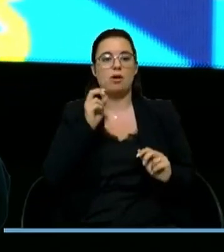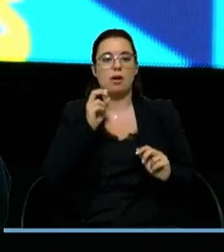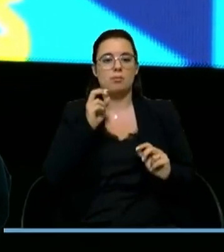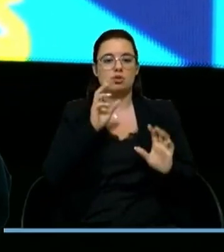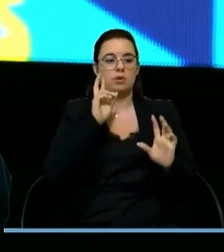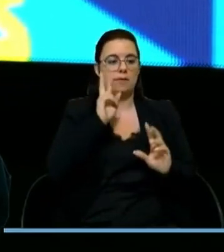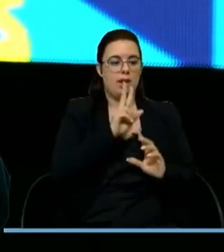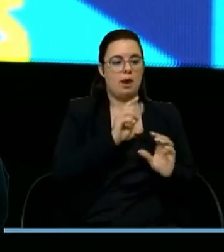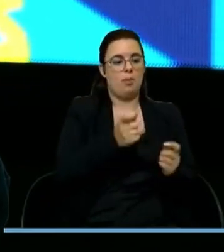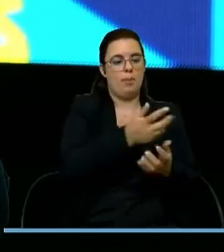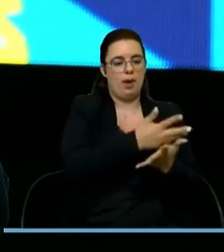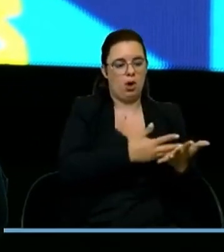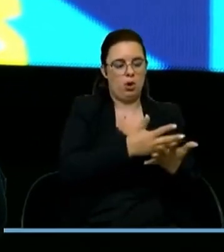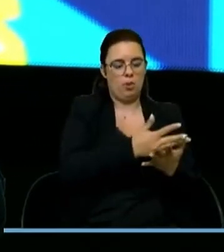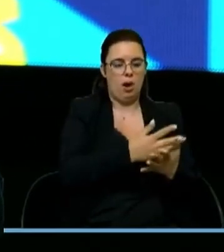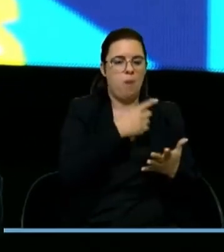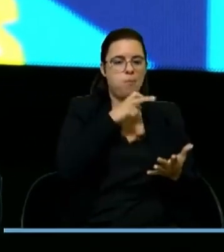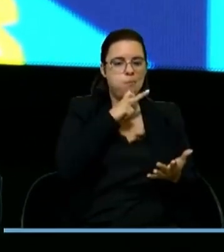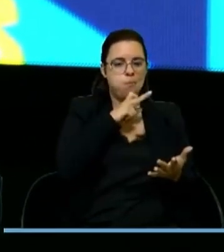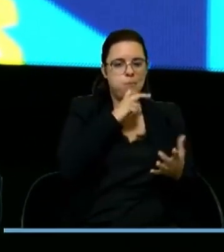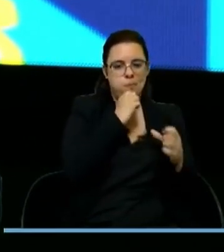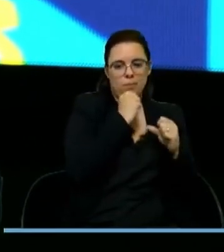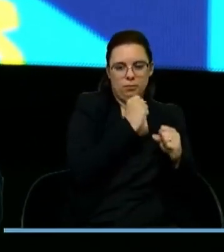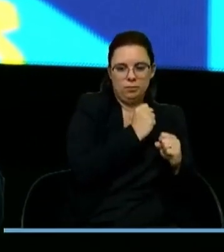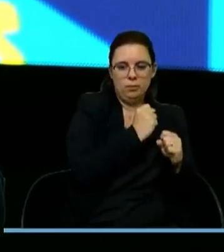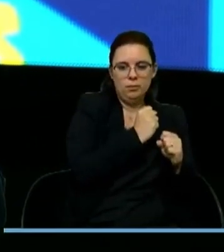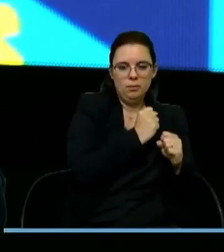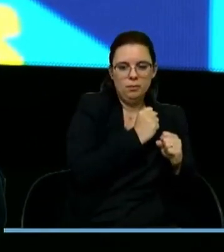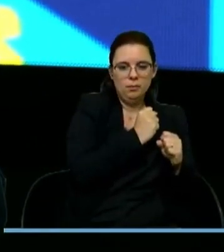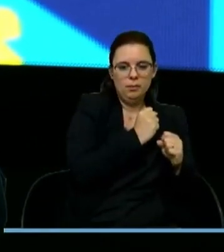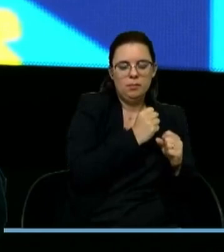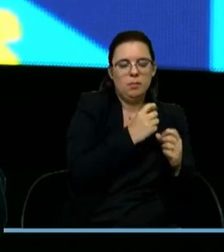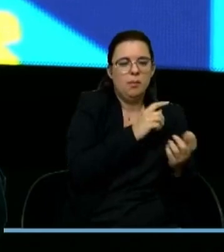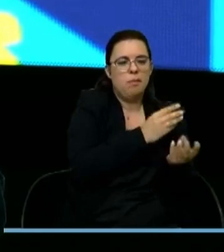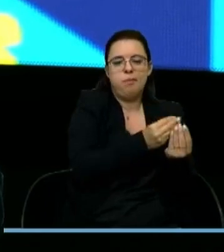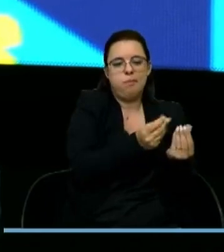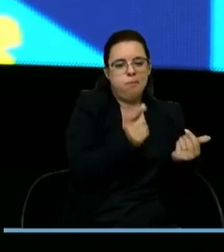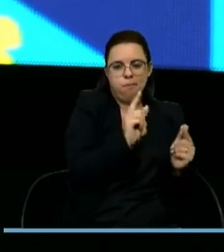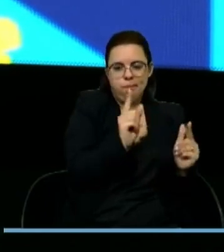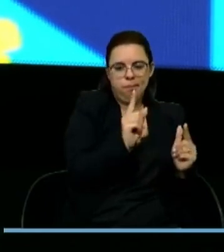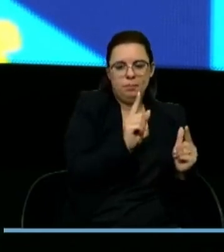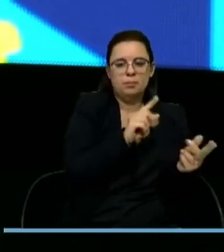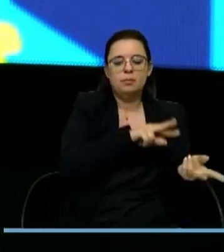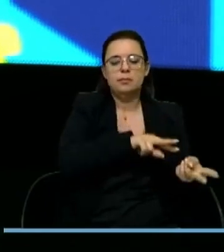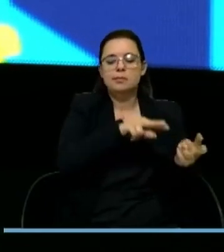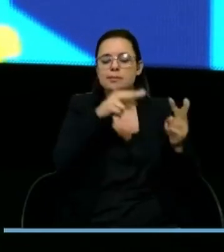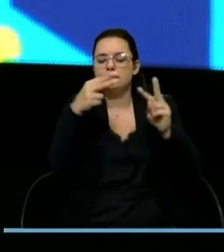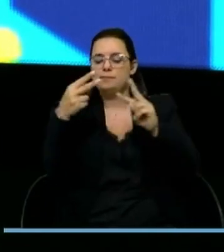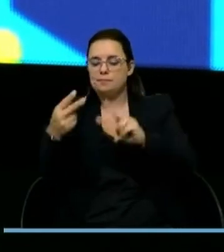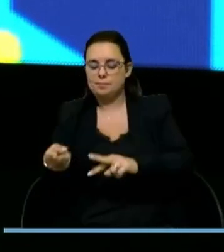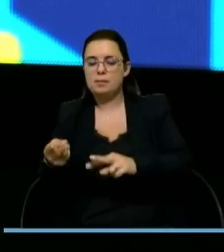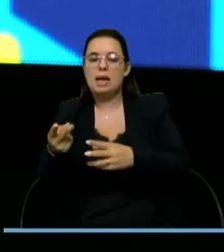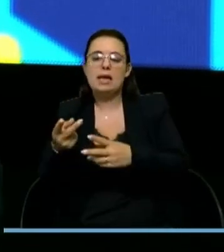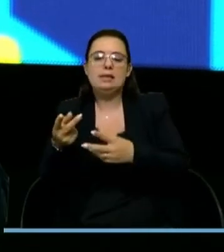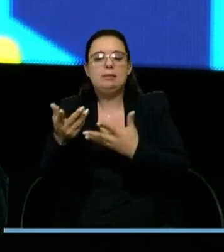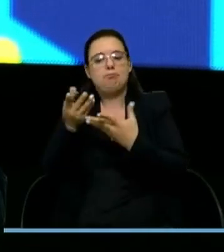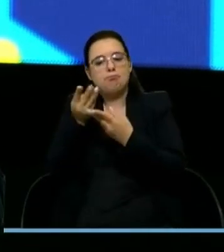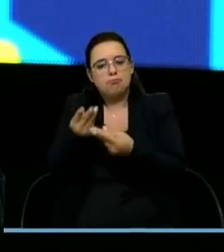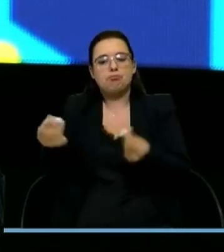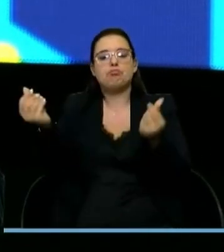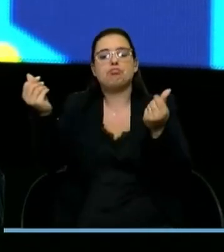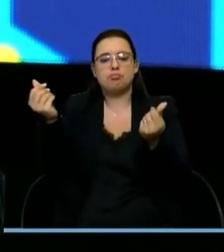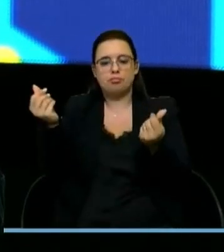uma economia mais rígida, mais ilíquida, para uma economia muito mais líquida,